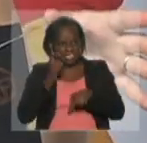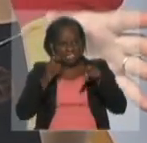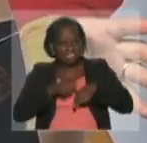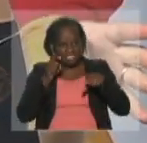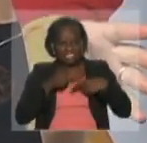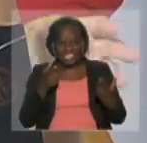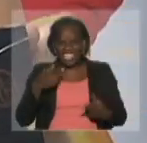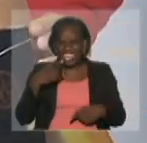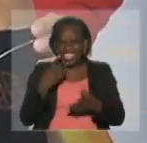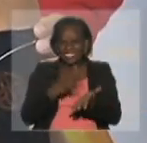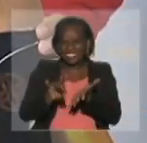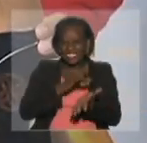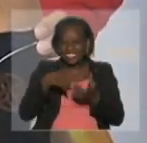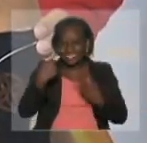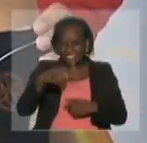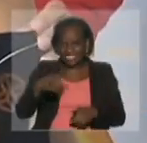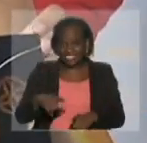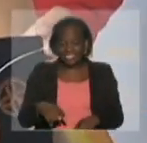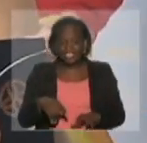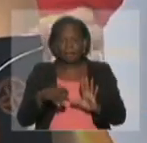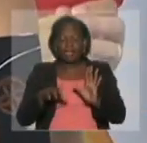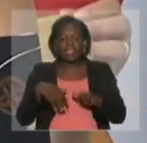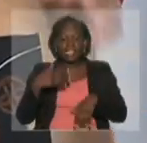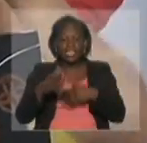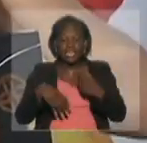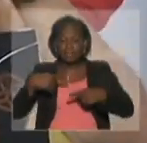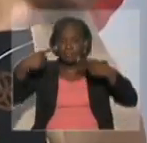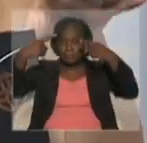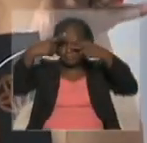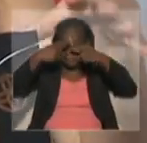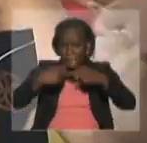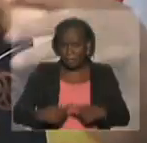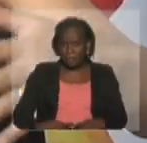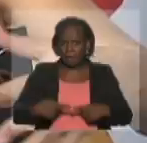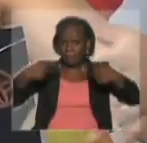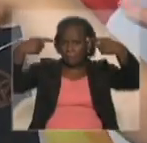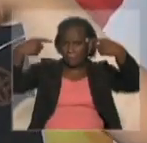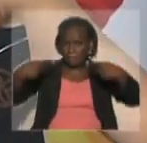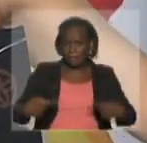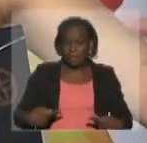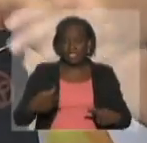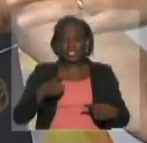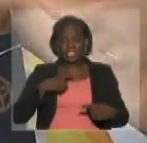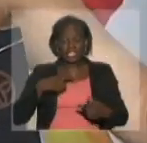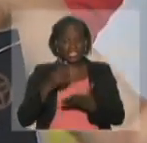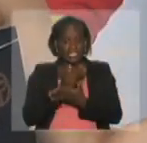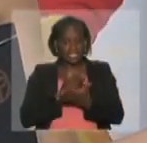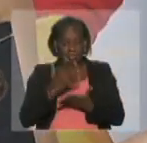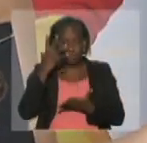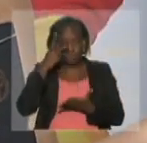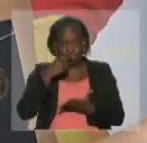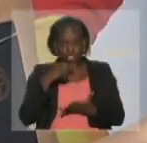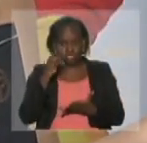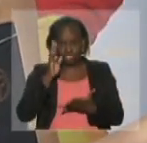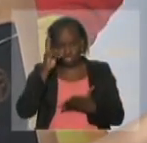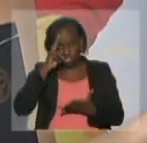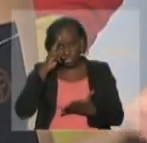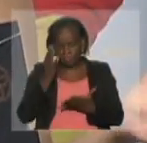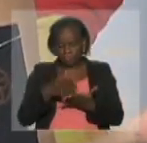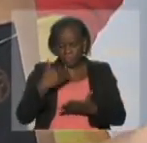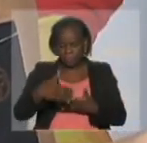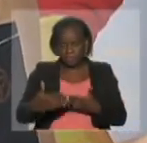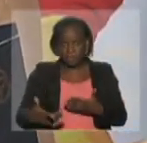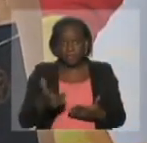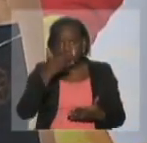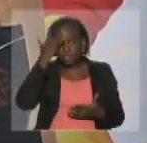aquela coisa de implicância, né? Mas aí chega um momento da batalha, eles batalham, acontece uma ilustração linda que desdobra as páginas, mas depois